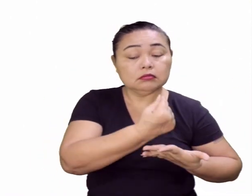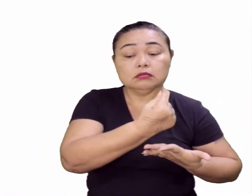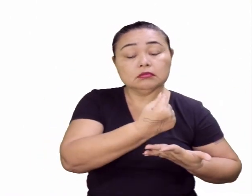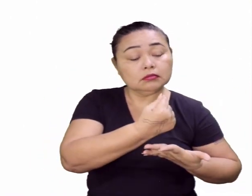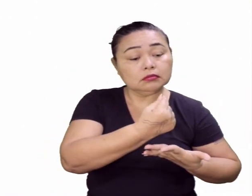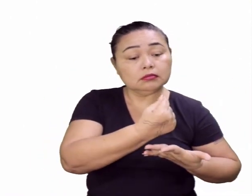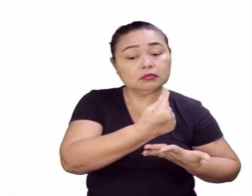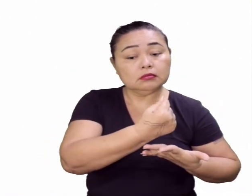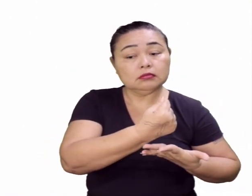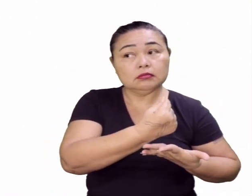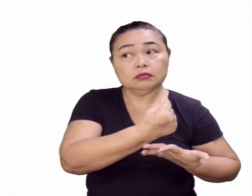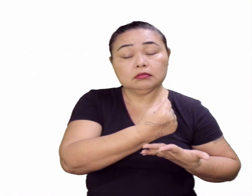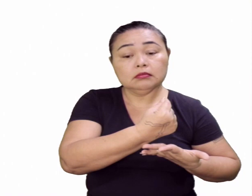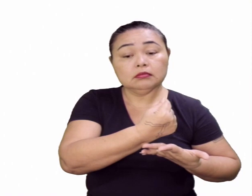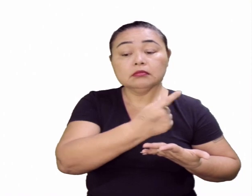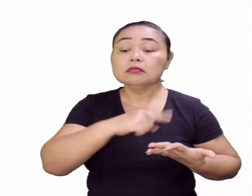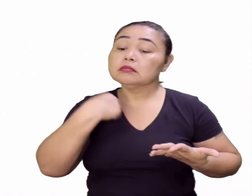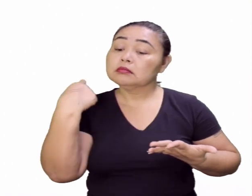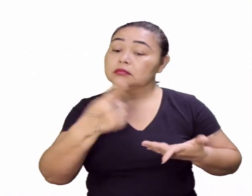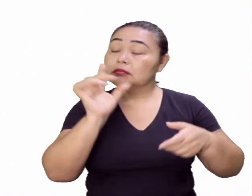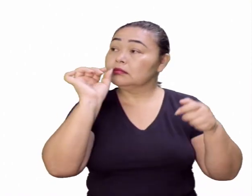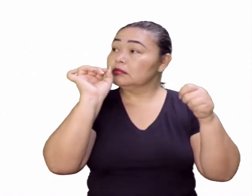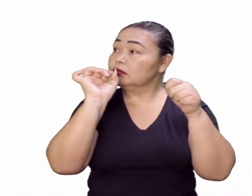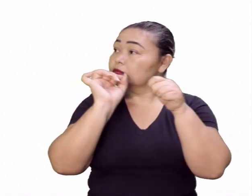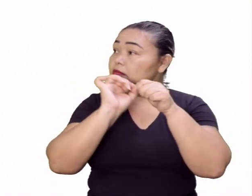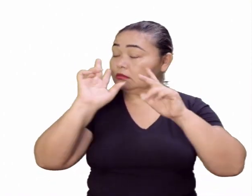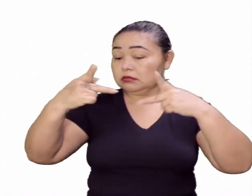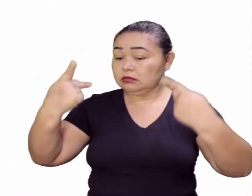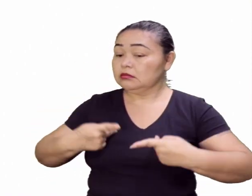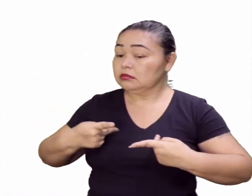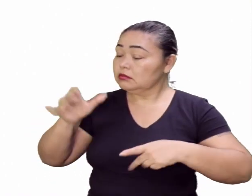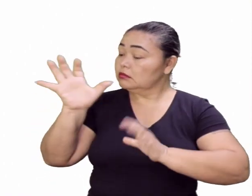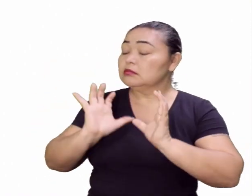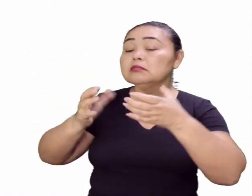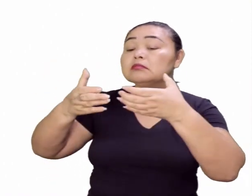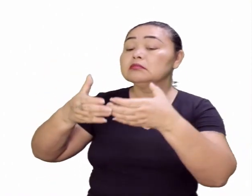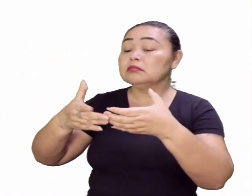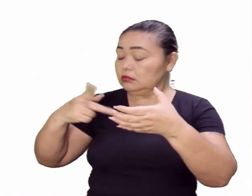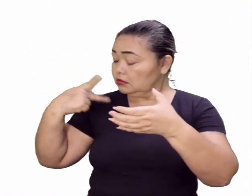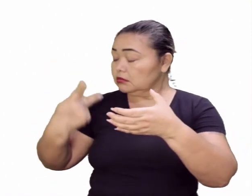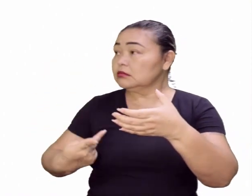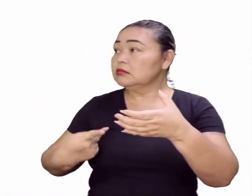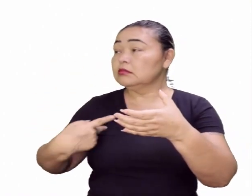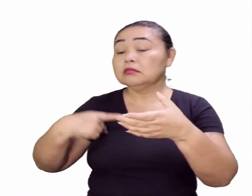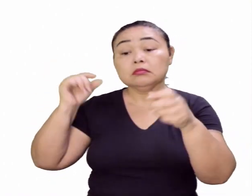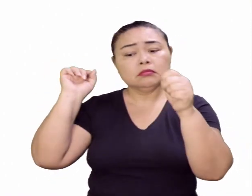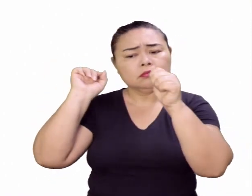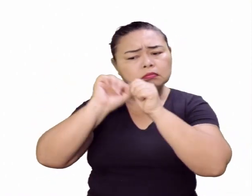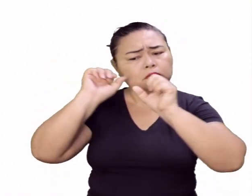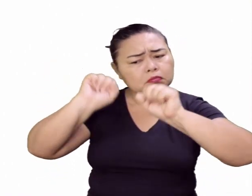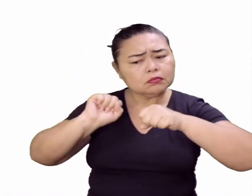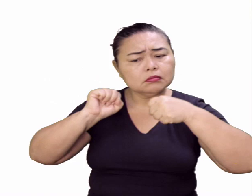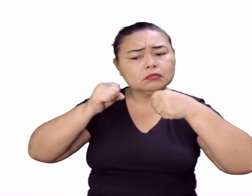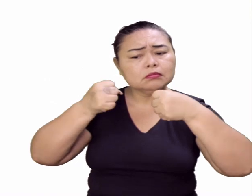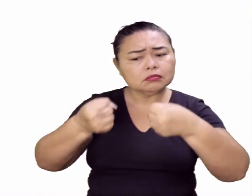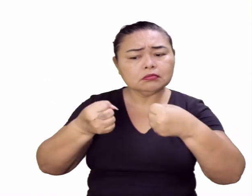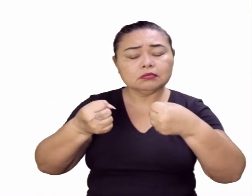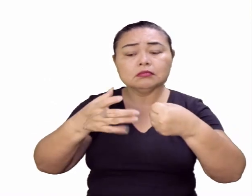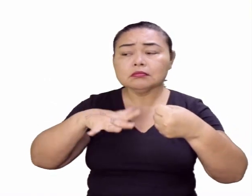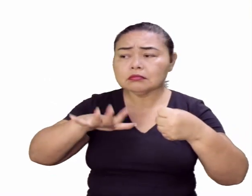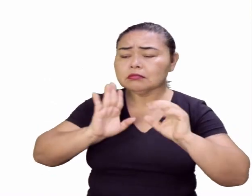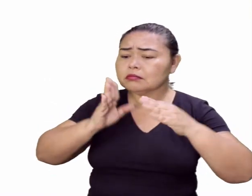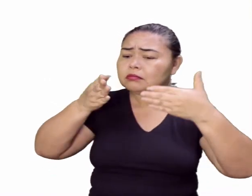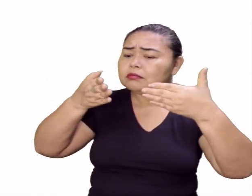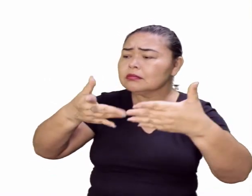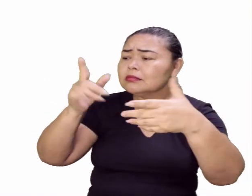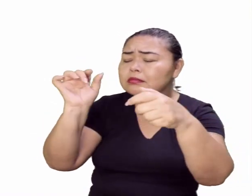econômico. A gente a humanidade está buscando fazer, Rogério, grandes esforços nesse sentido. Exato.